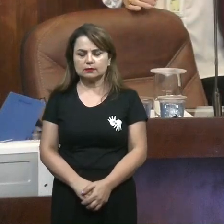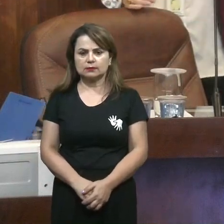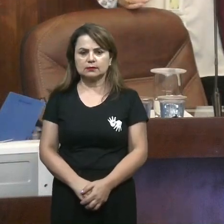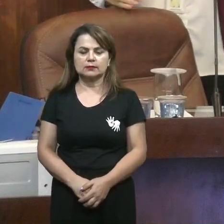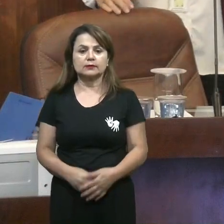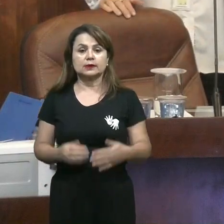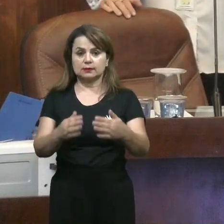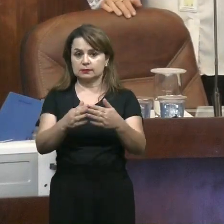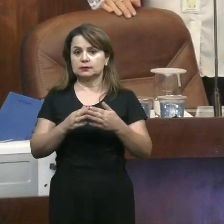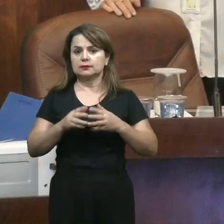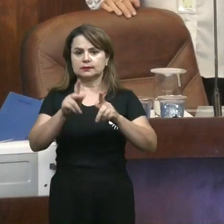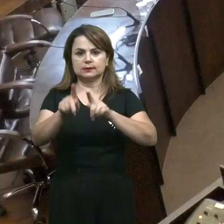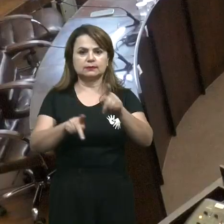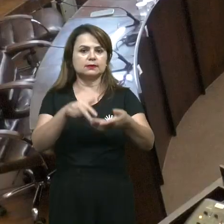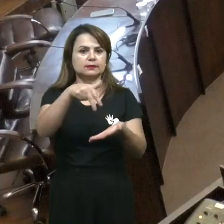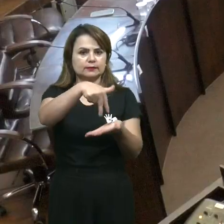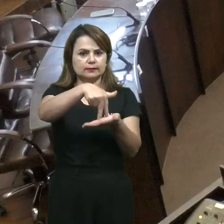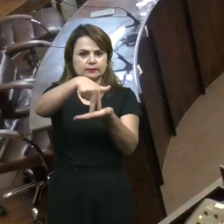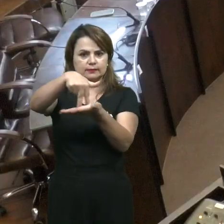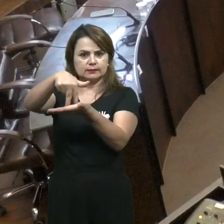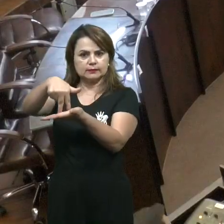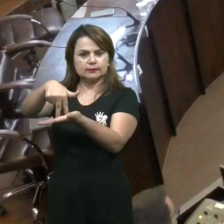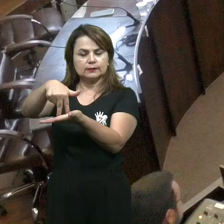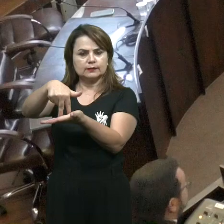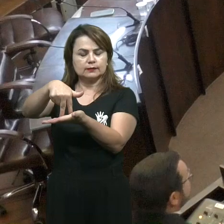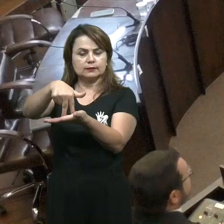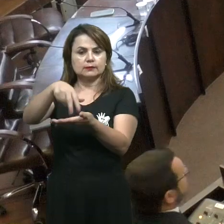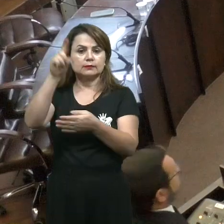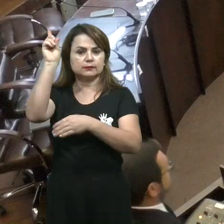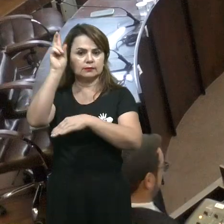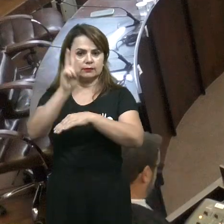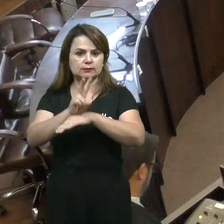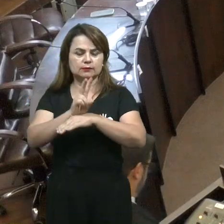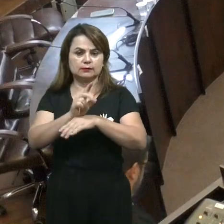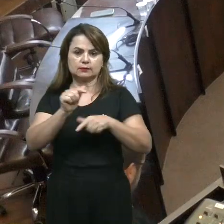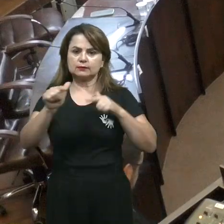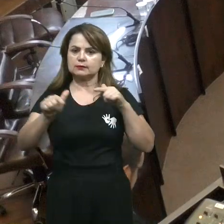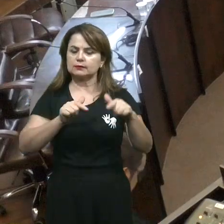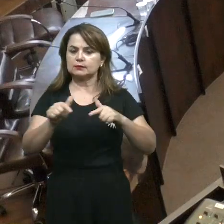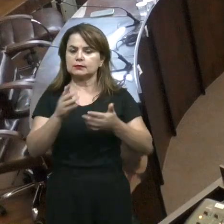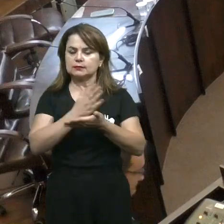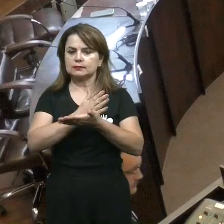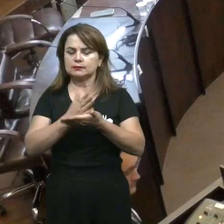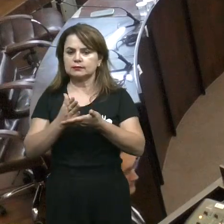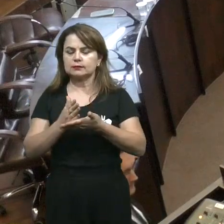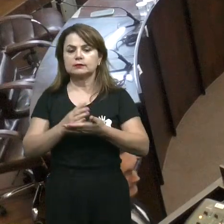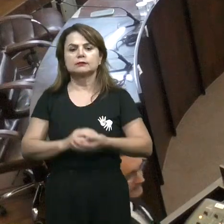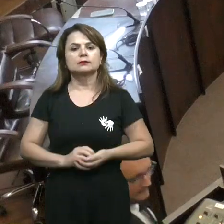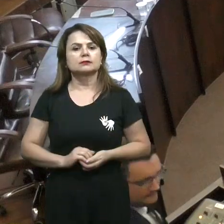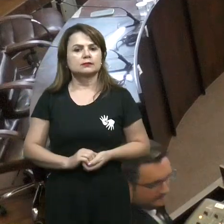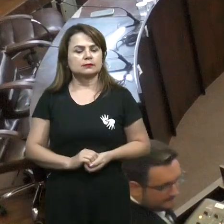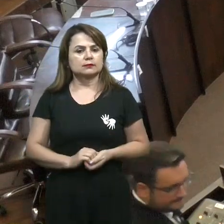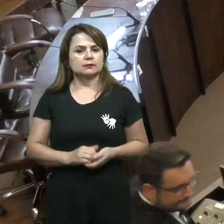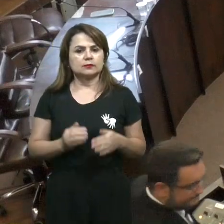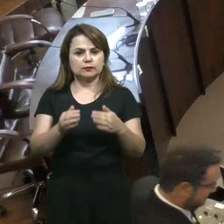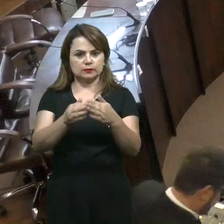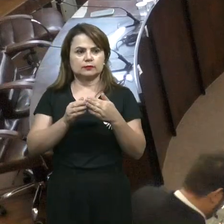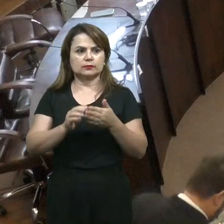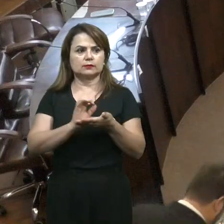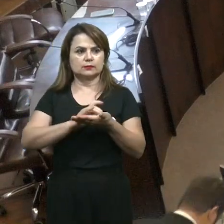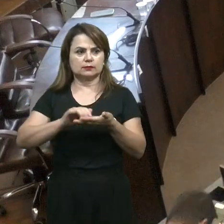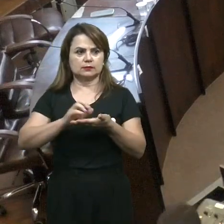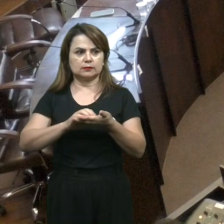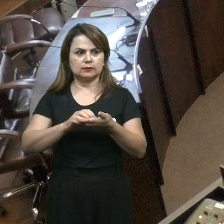Solicito a todos que por gentileza fiquem em pé Sob a proteção de Deus iniciamos os nossos trabalhos Solicito a segunda